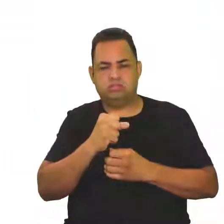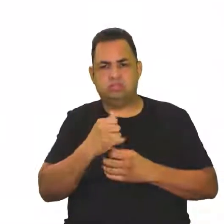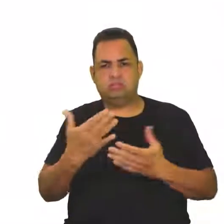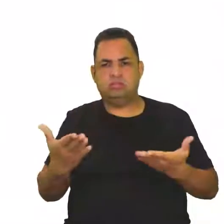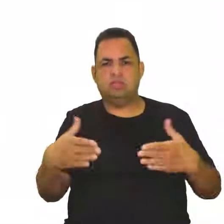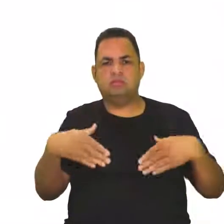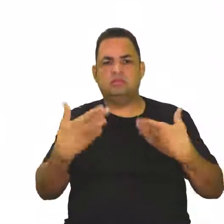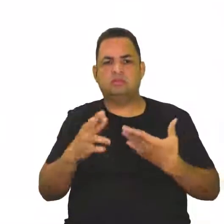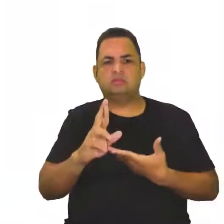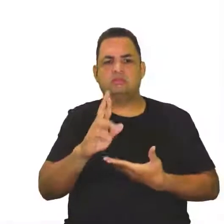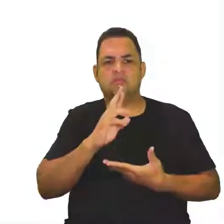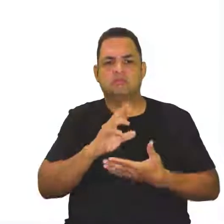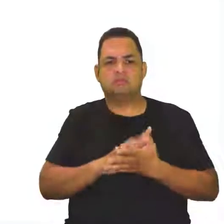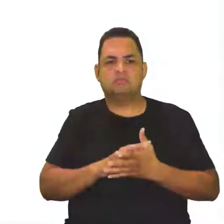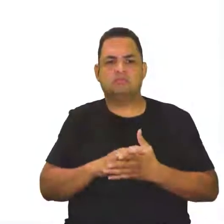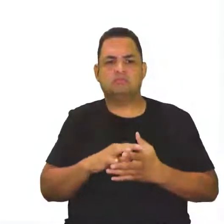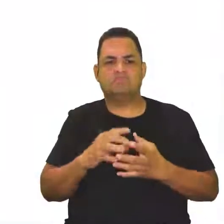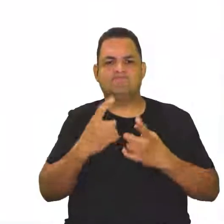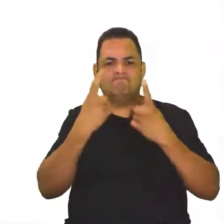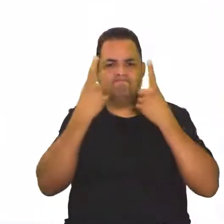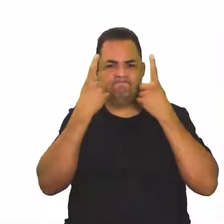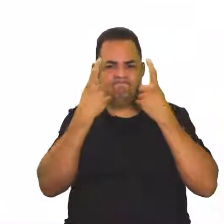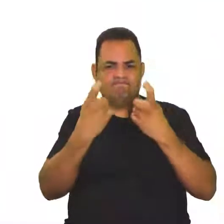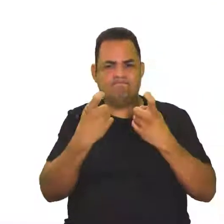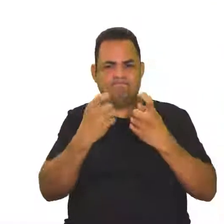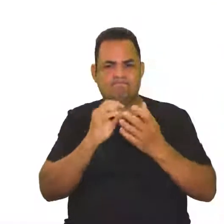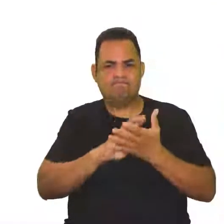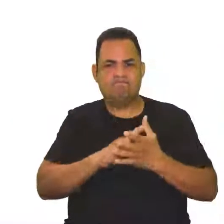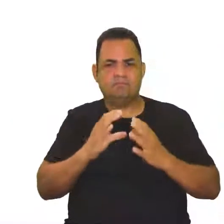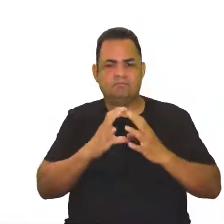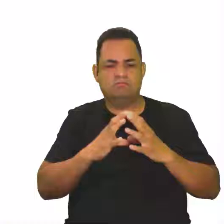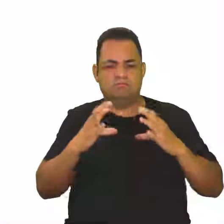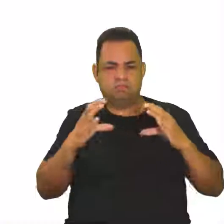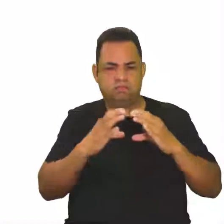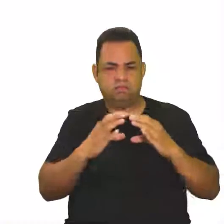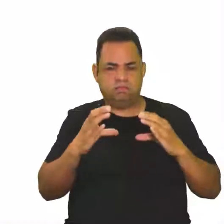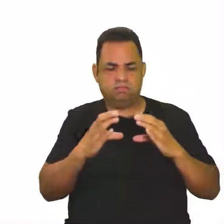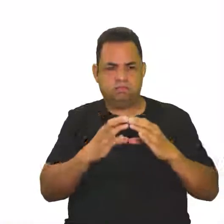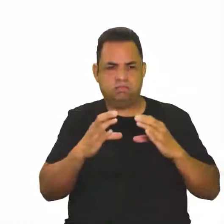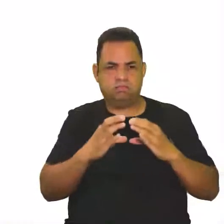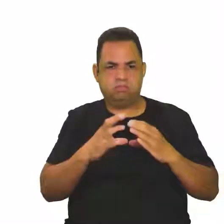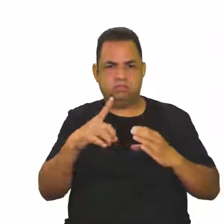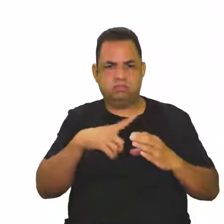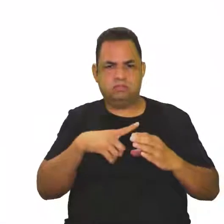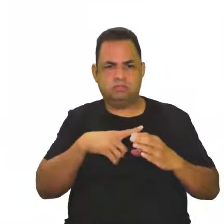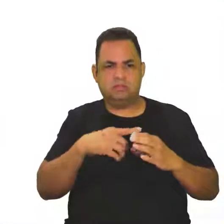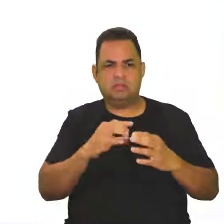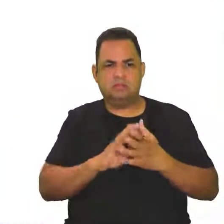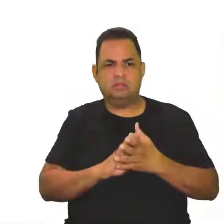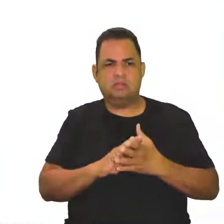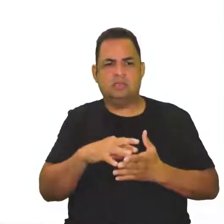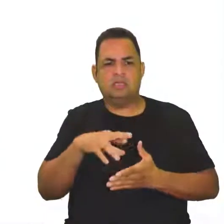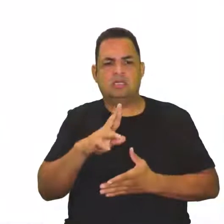elétrica, resultando numa violenta onda de pressão, composta de compressão e